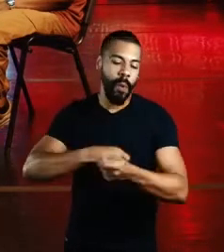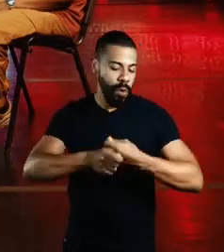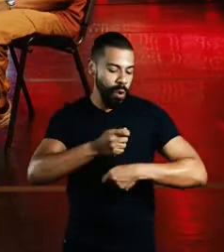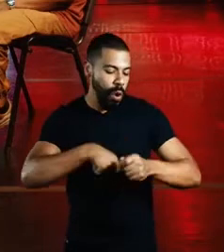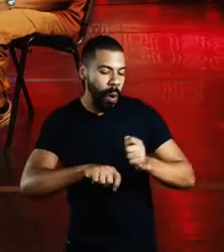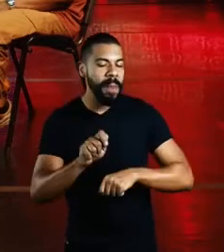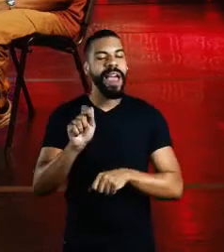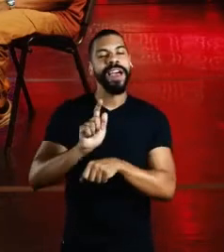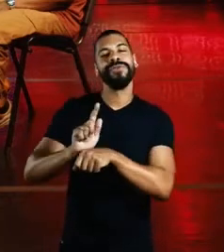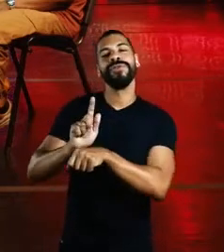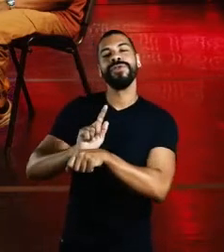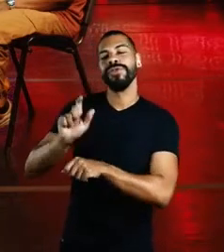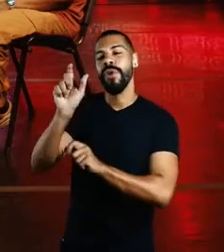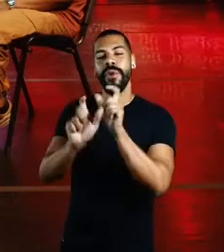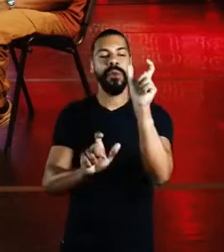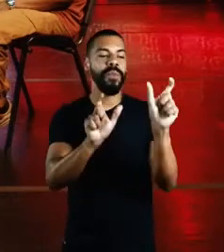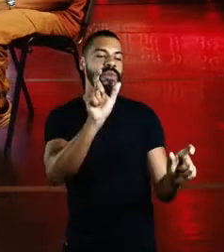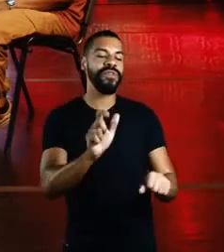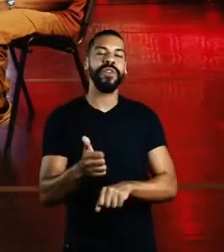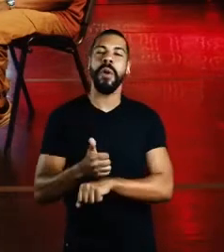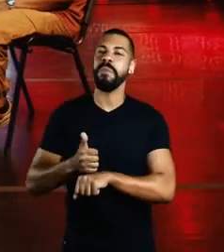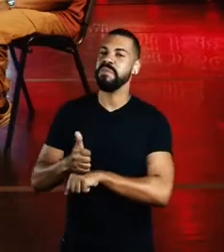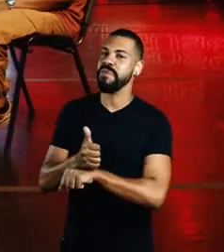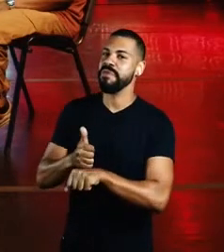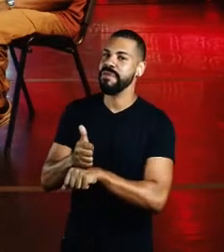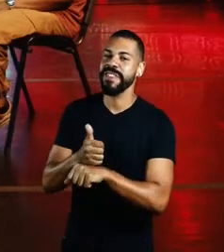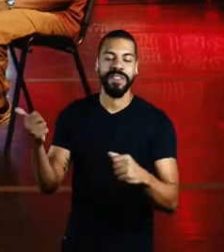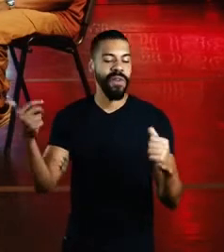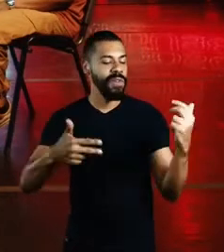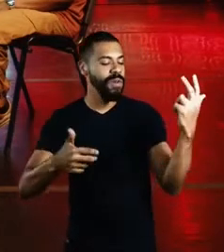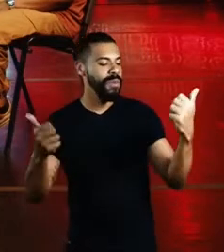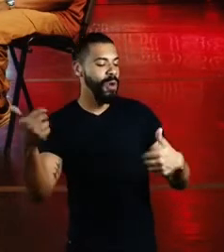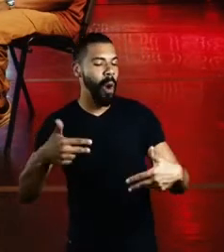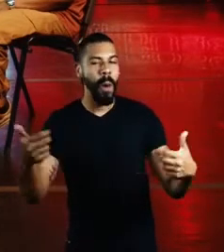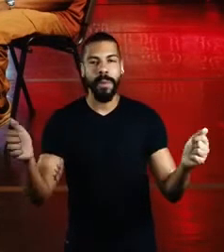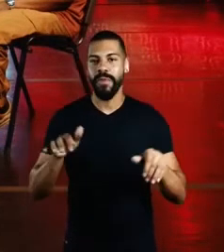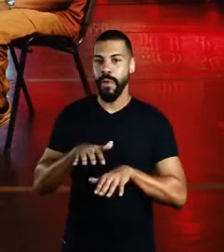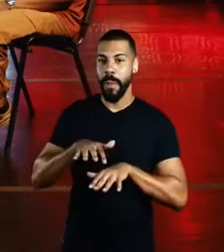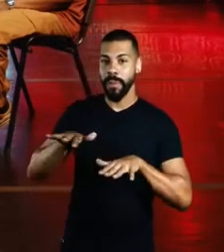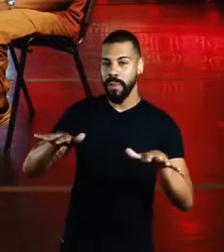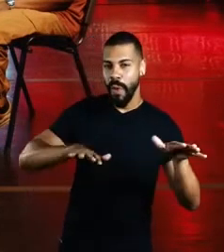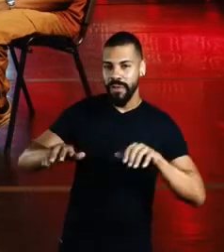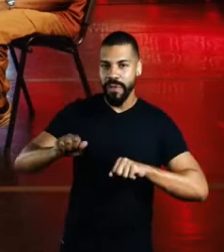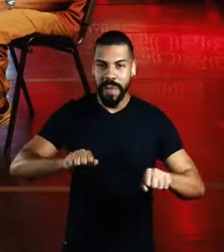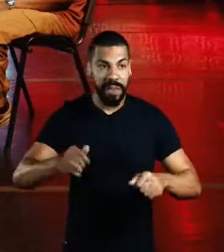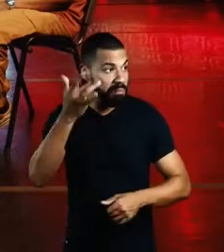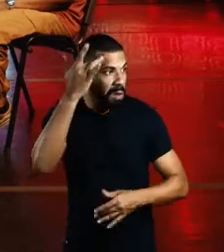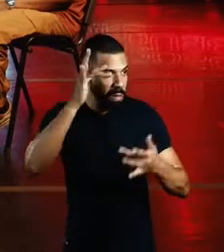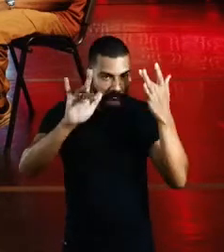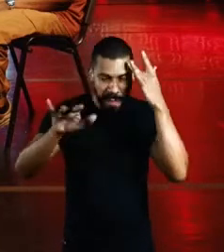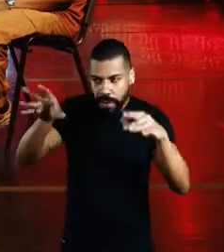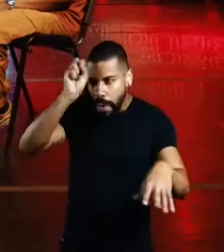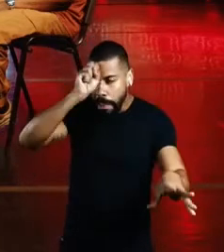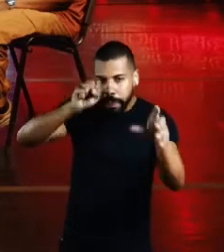pessoas, profissionalismo, hip hop, essas coisas que também eu não sabia, para mim também vai entrar